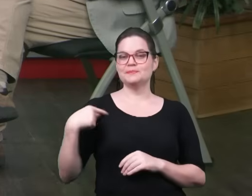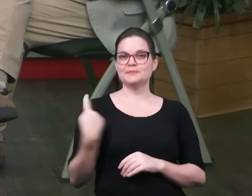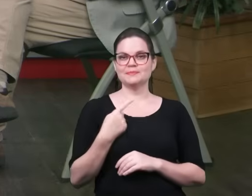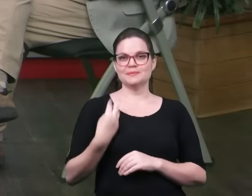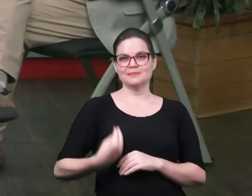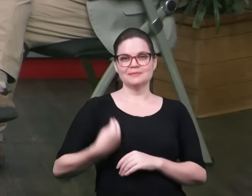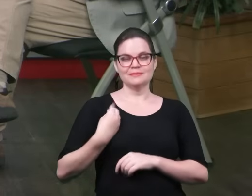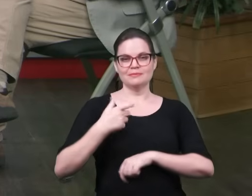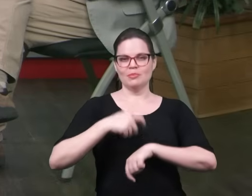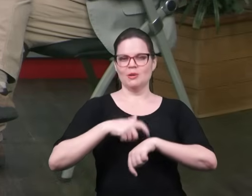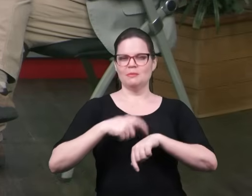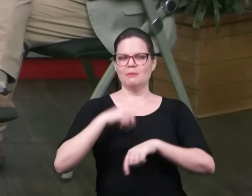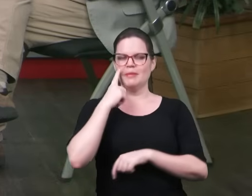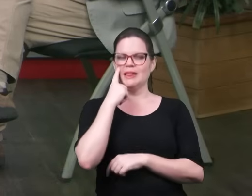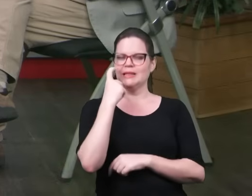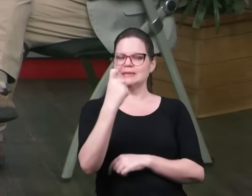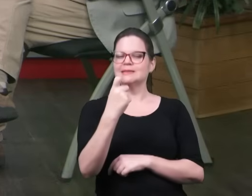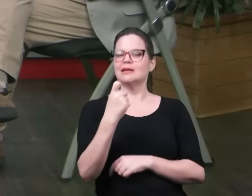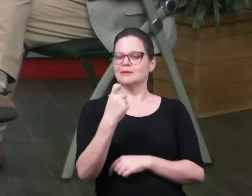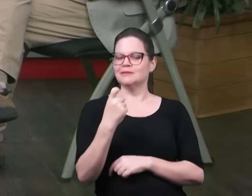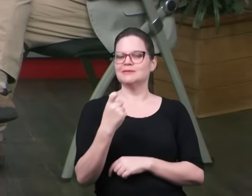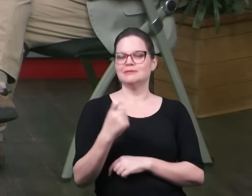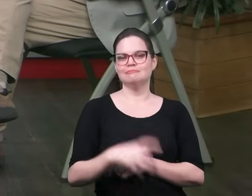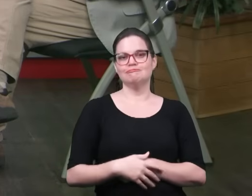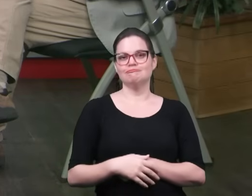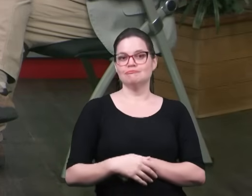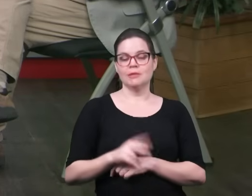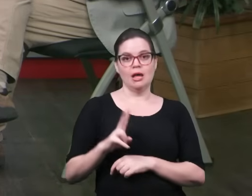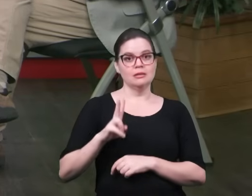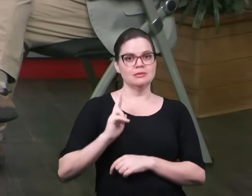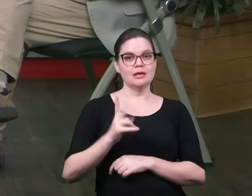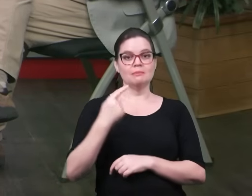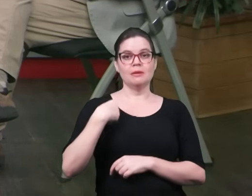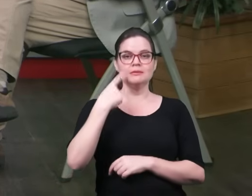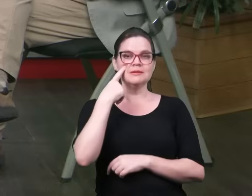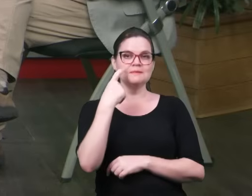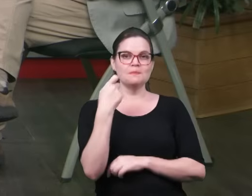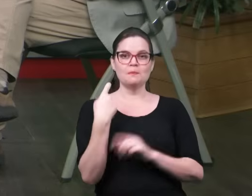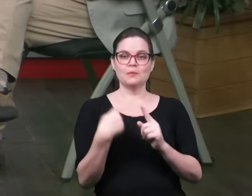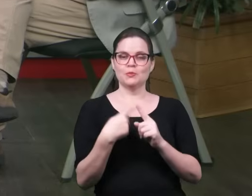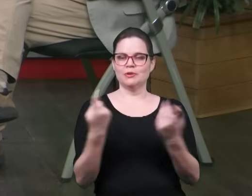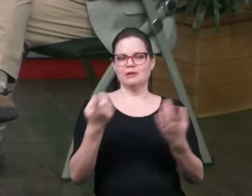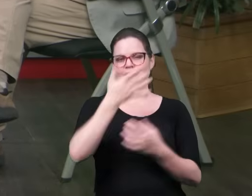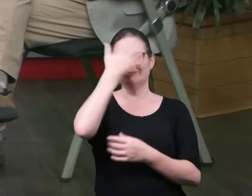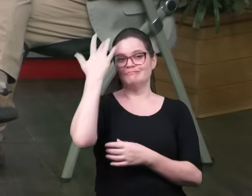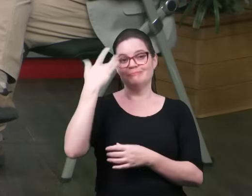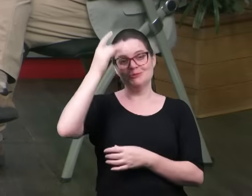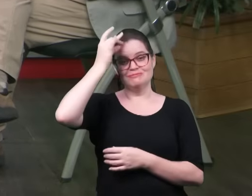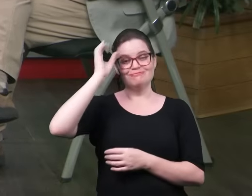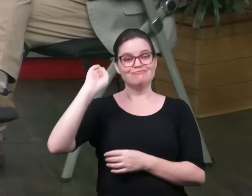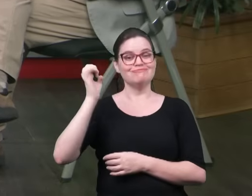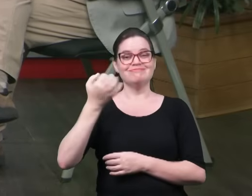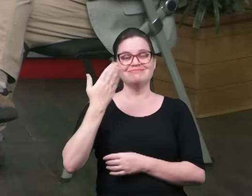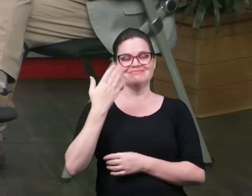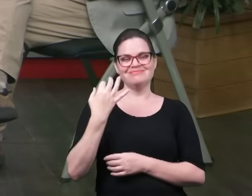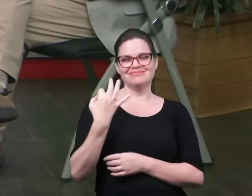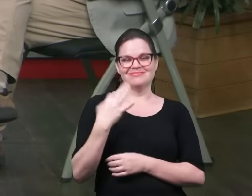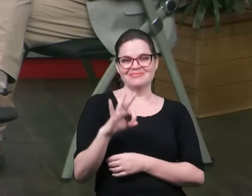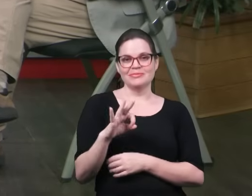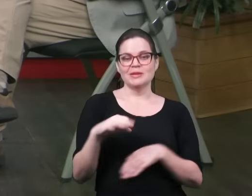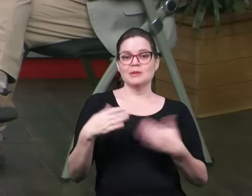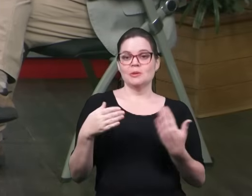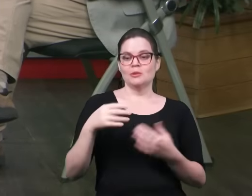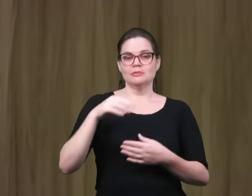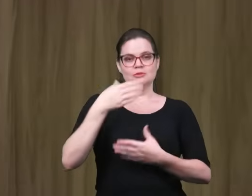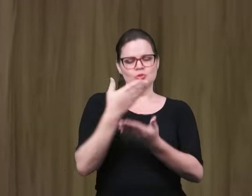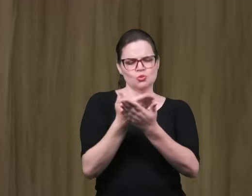muito interessante, e sempre é interessante por ser dirigido pelo Espírito Santo, nas escolas bíblicas